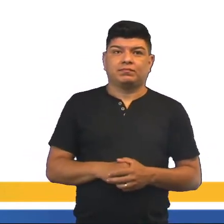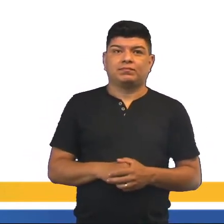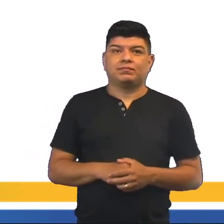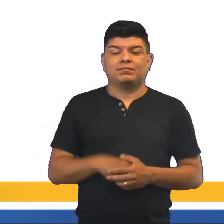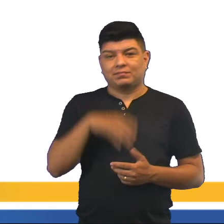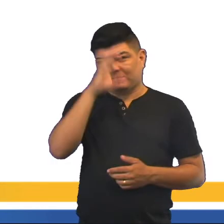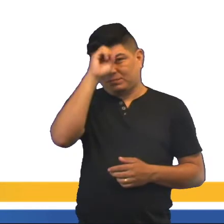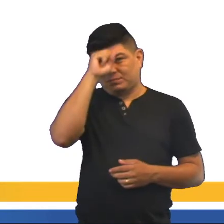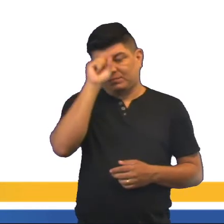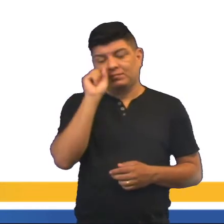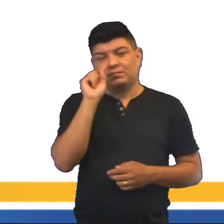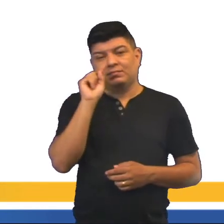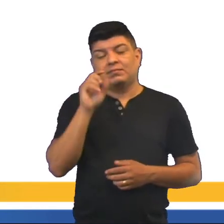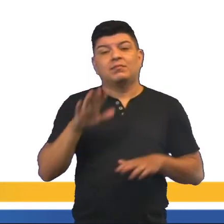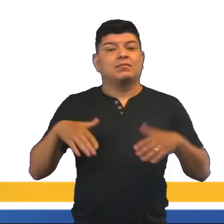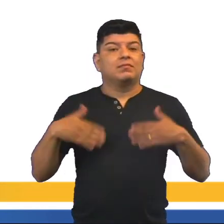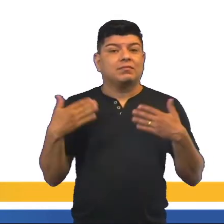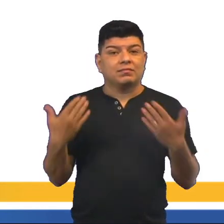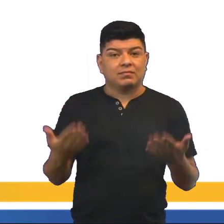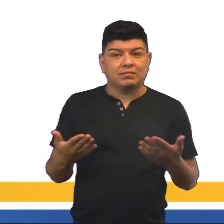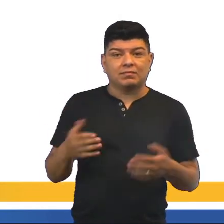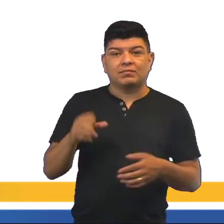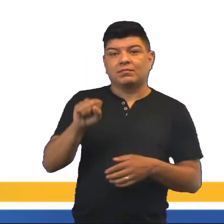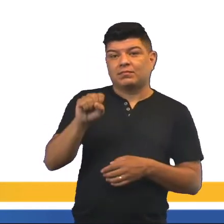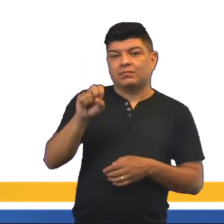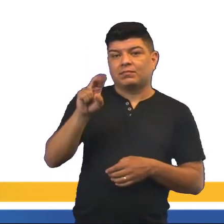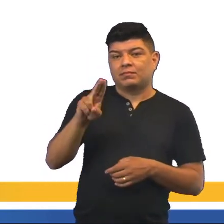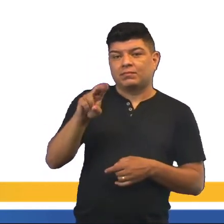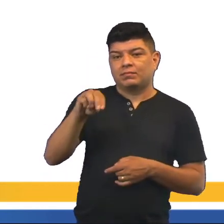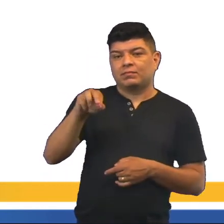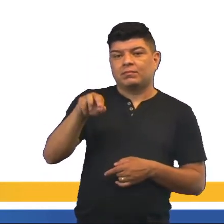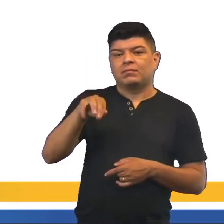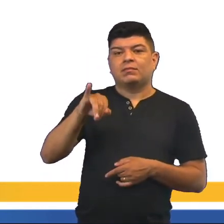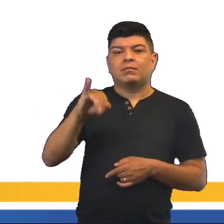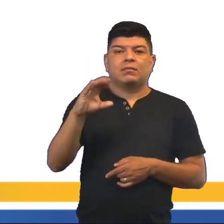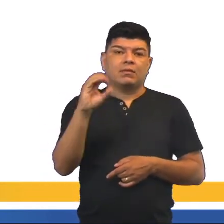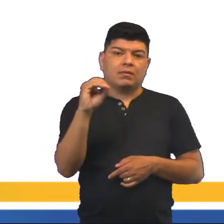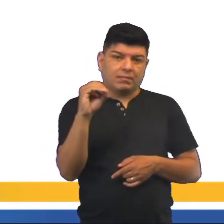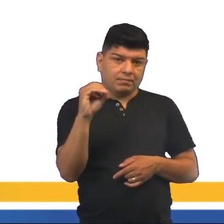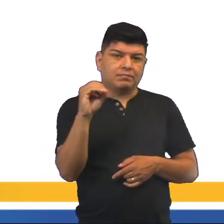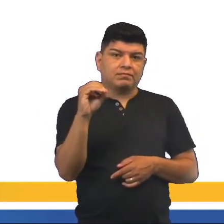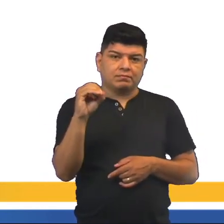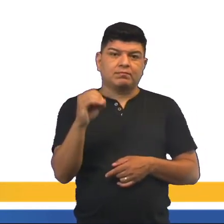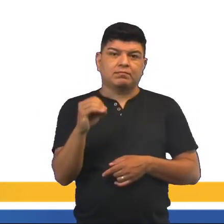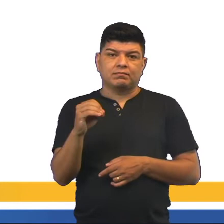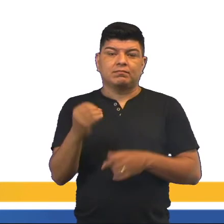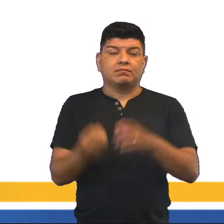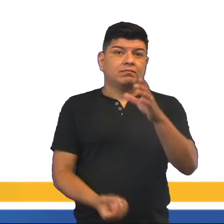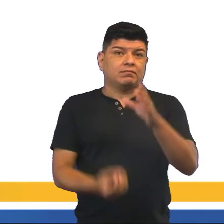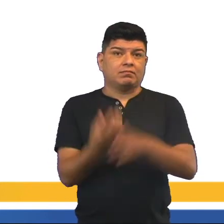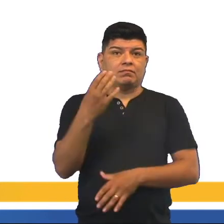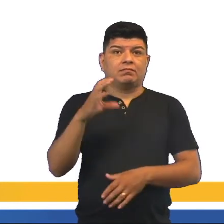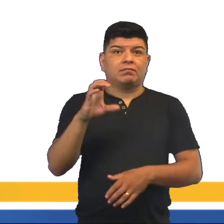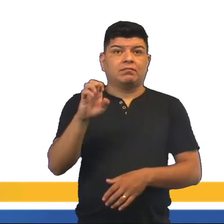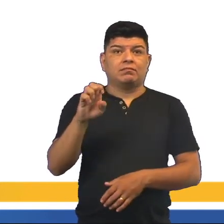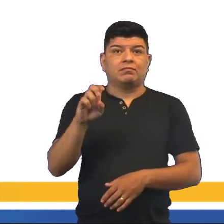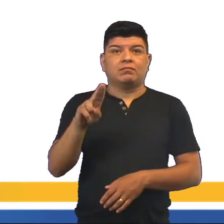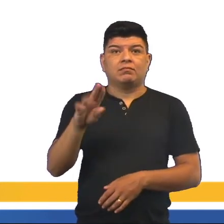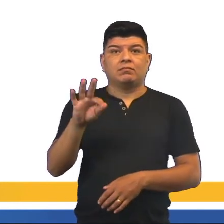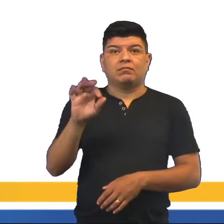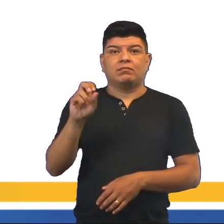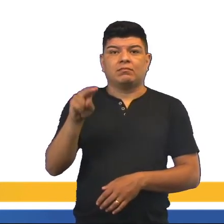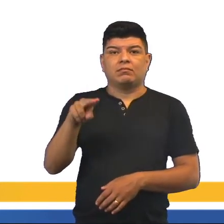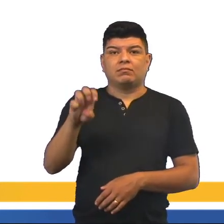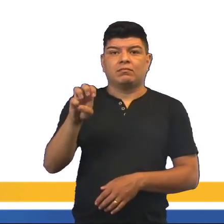A gente aprendeu aí, né, que foi os sumérios, né, que inventaram a escrita cuneiforme. Vamos para a segunda